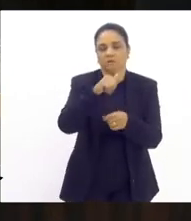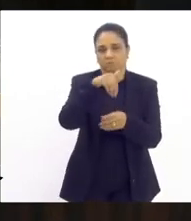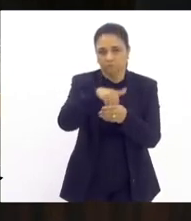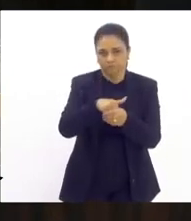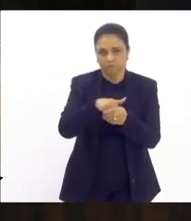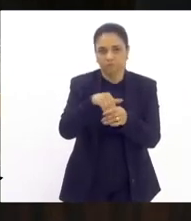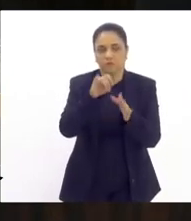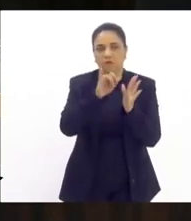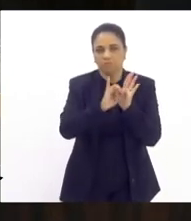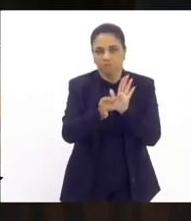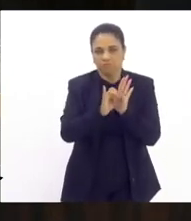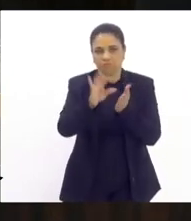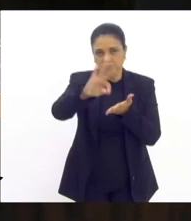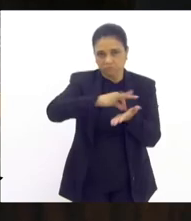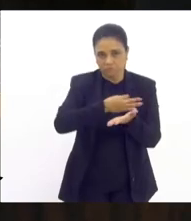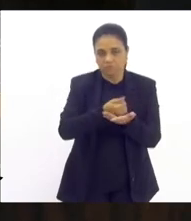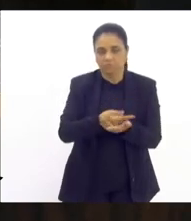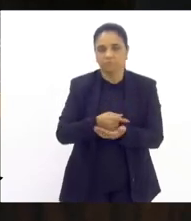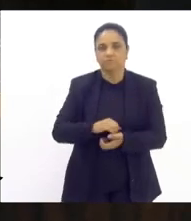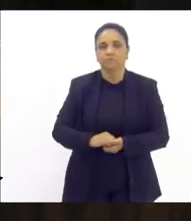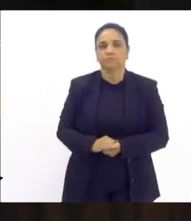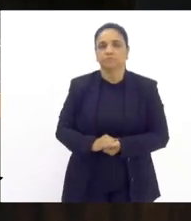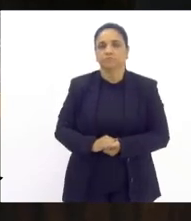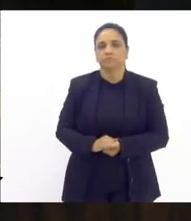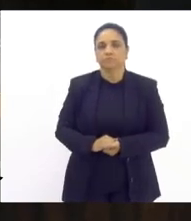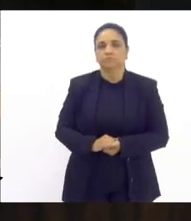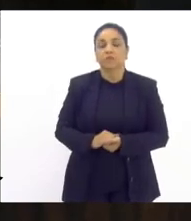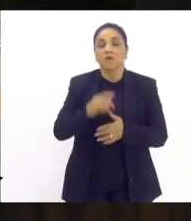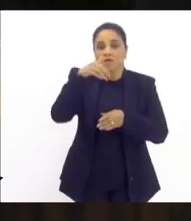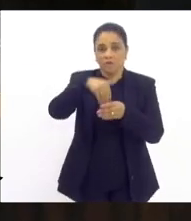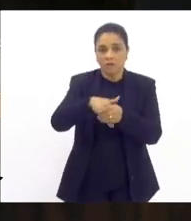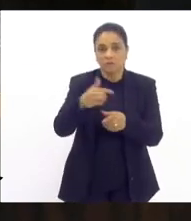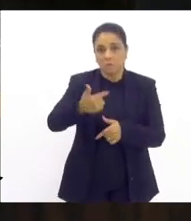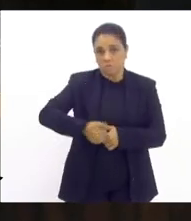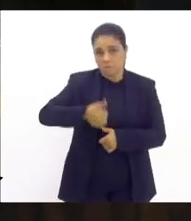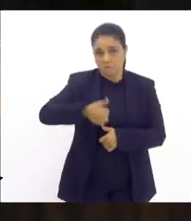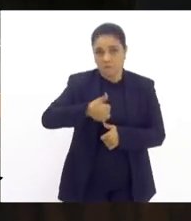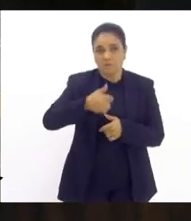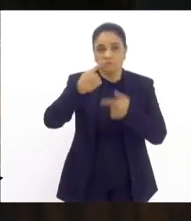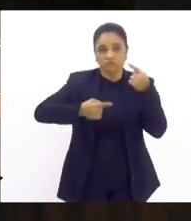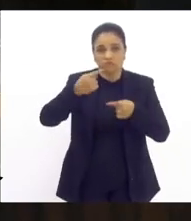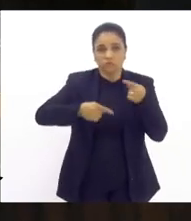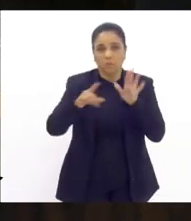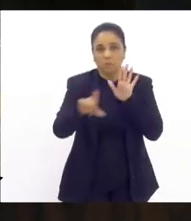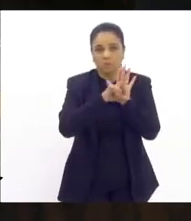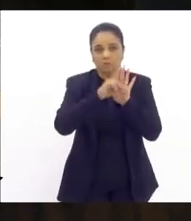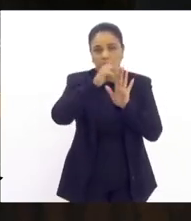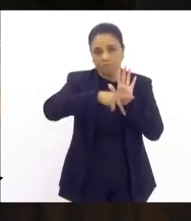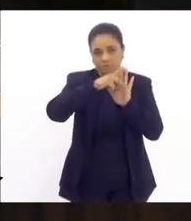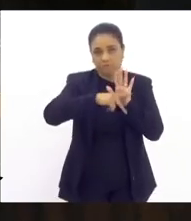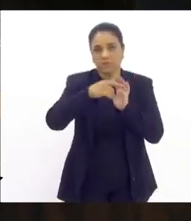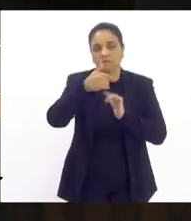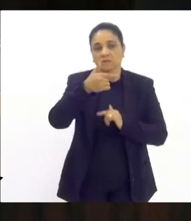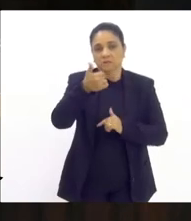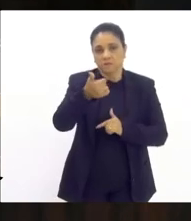vai autógrafo em votação em primeira discussão projeto direito